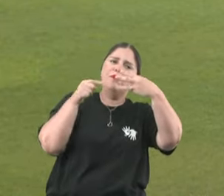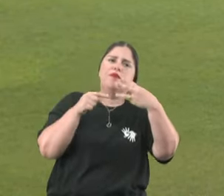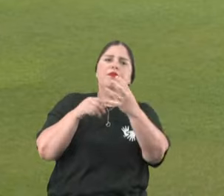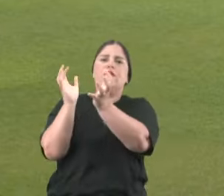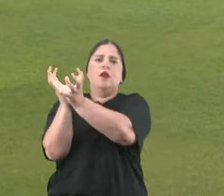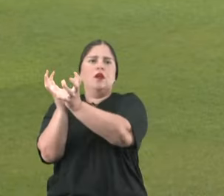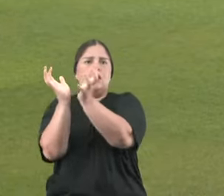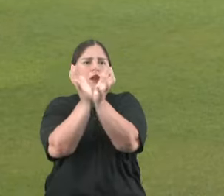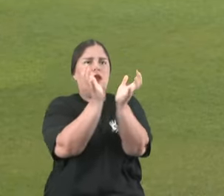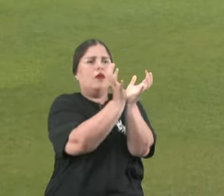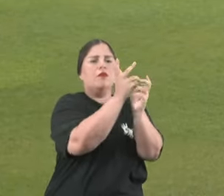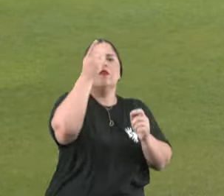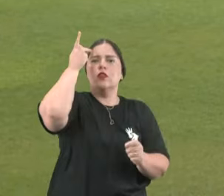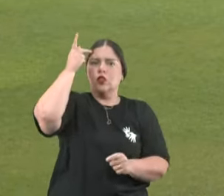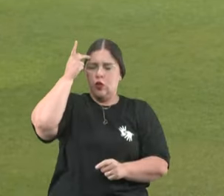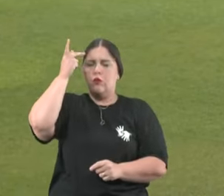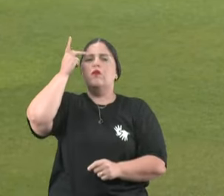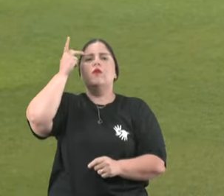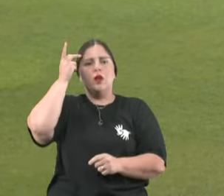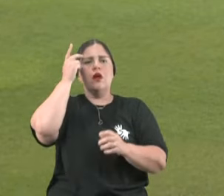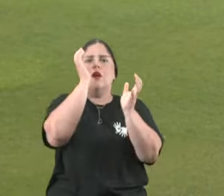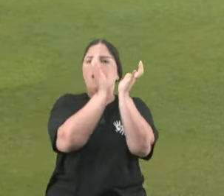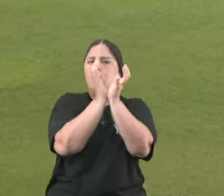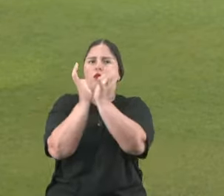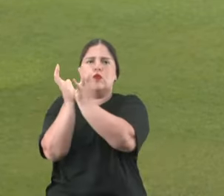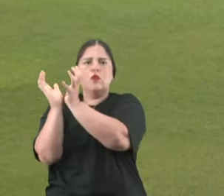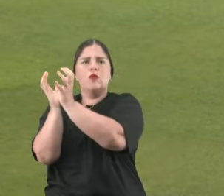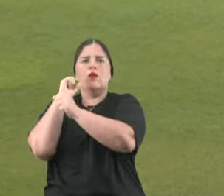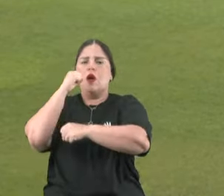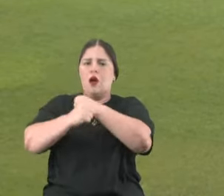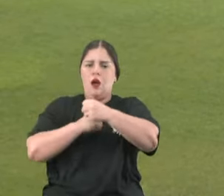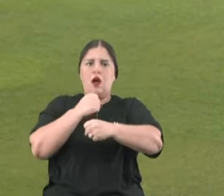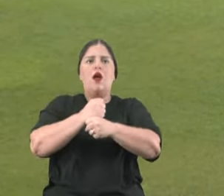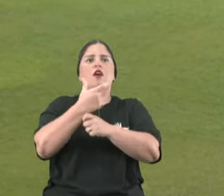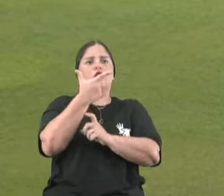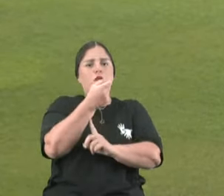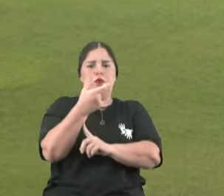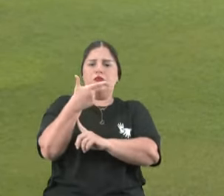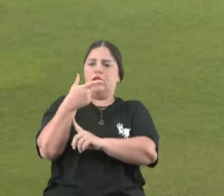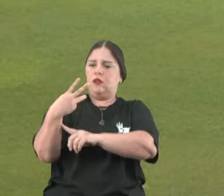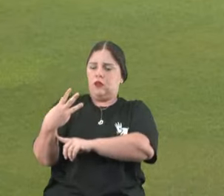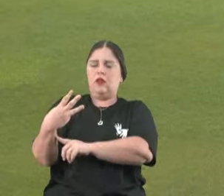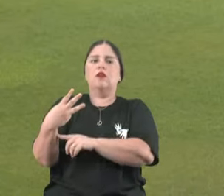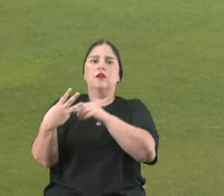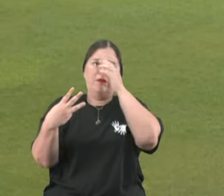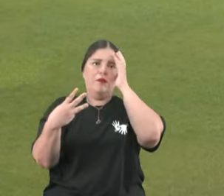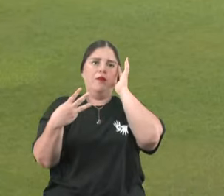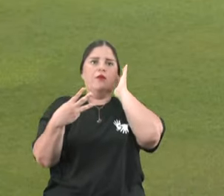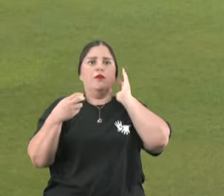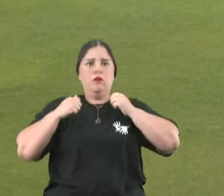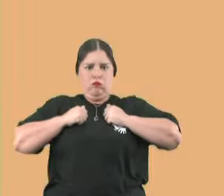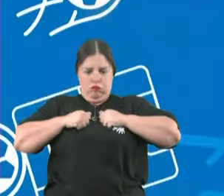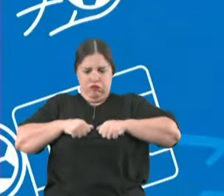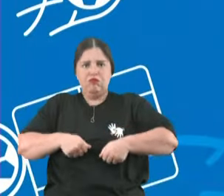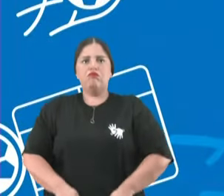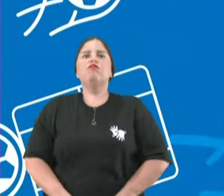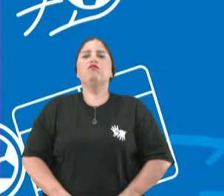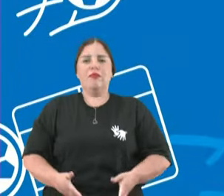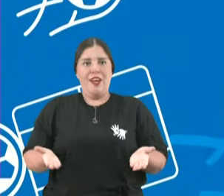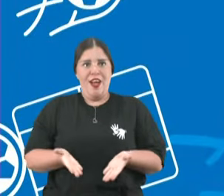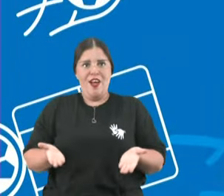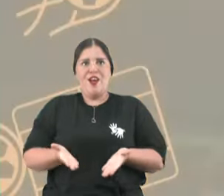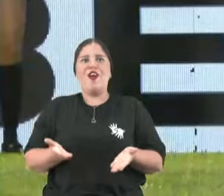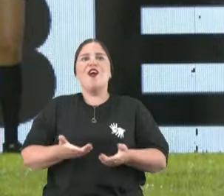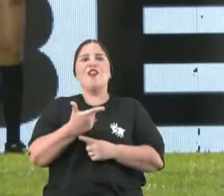Grêmio São Carlense, em 2023. A primeira temporada vestindo a camisa do Alvinegro é justamente 2024. E